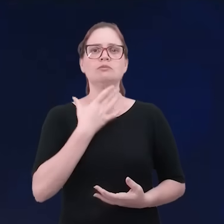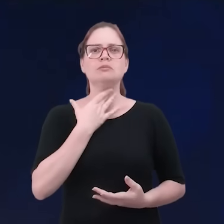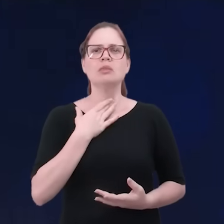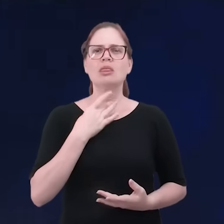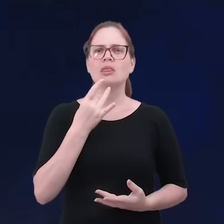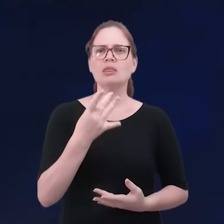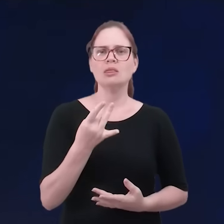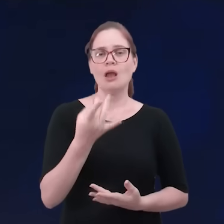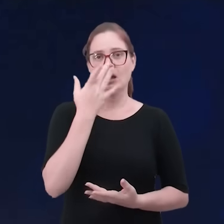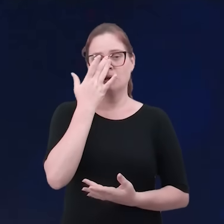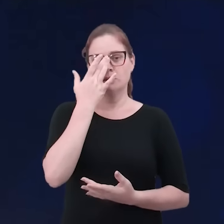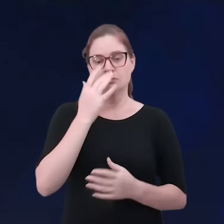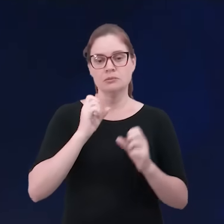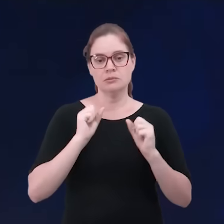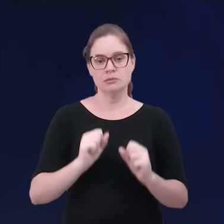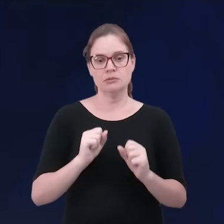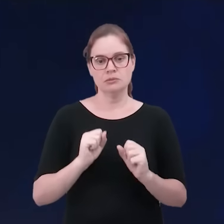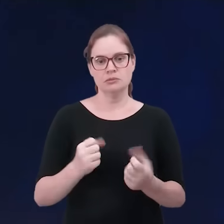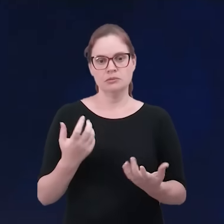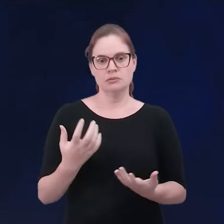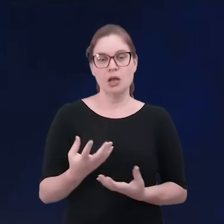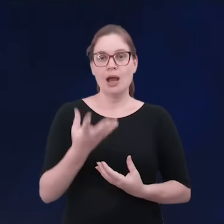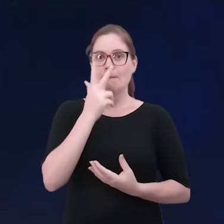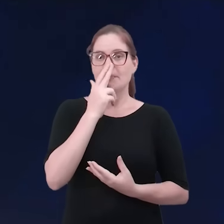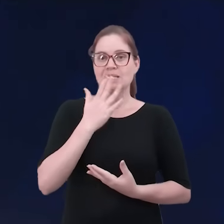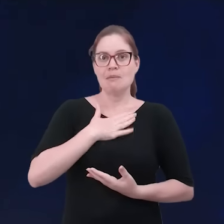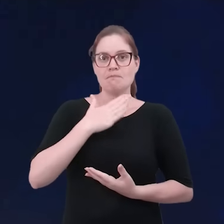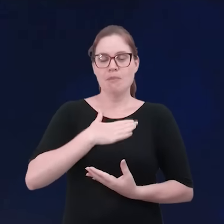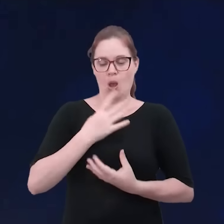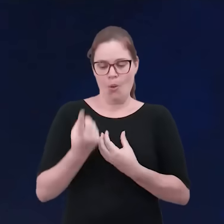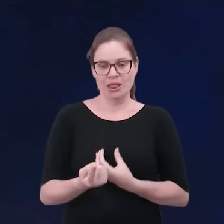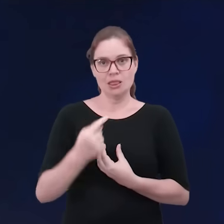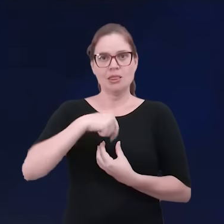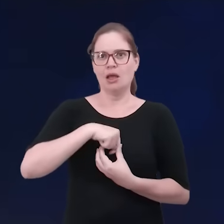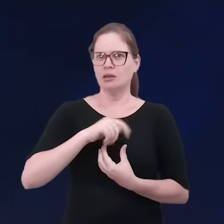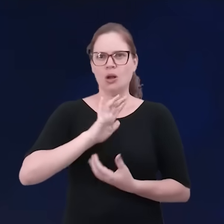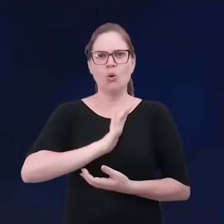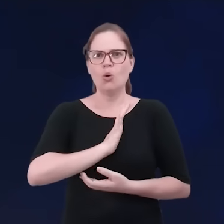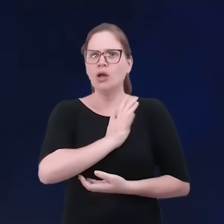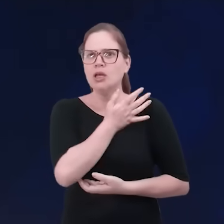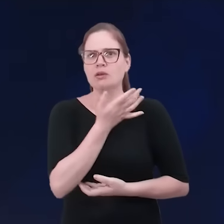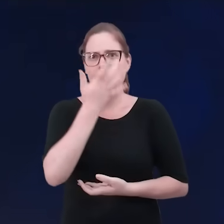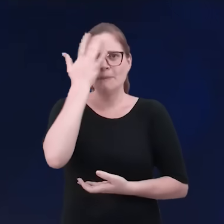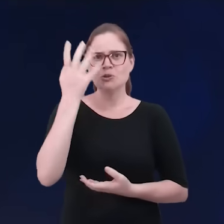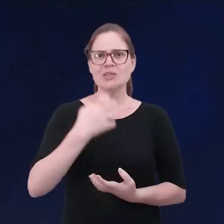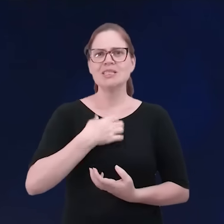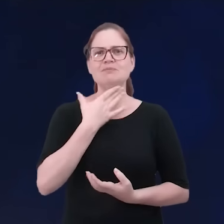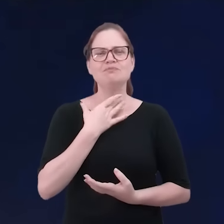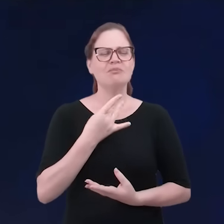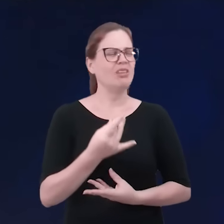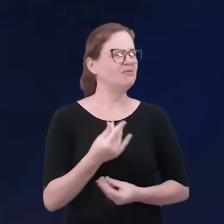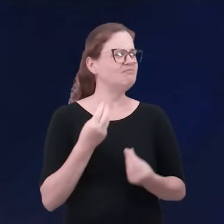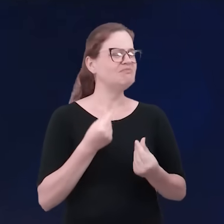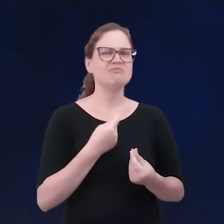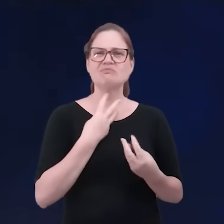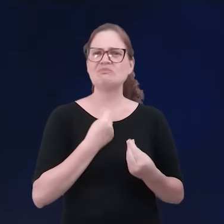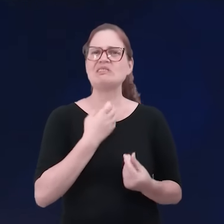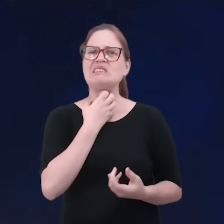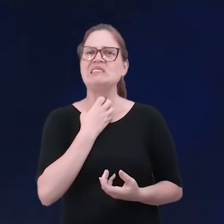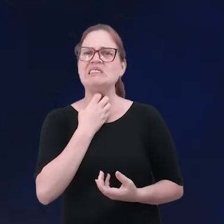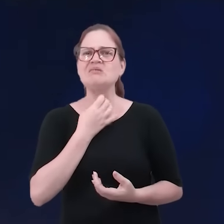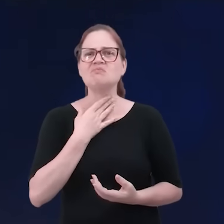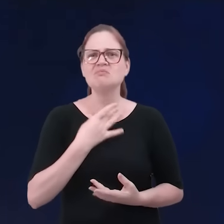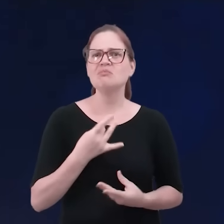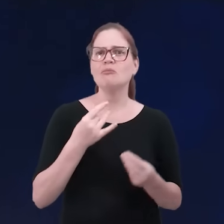sede traz uma dor subjetiva. É terrível para a vida do homem. O homem é capaz